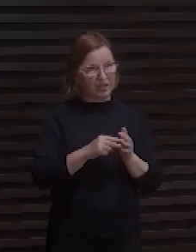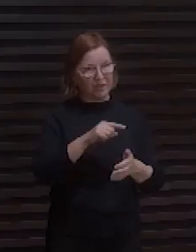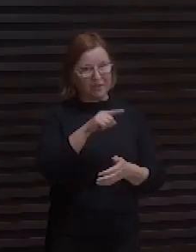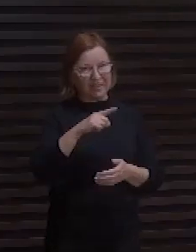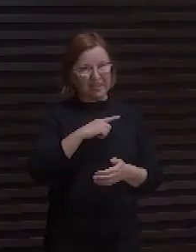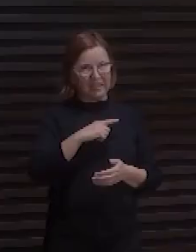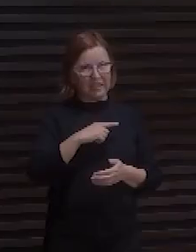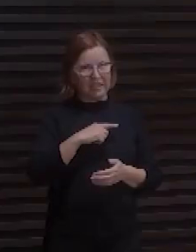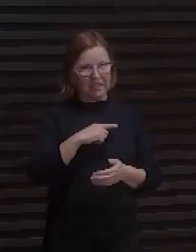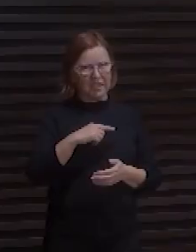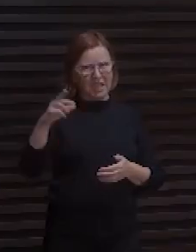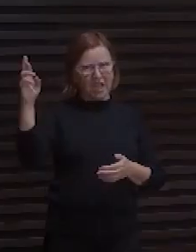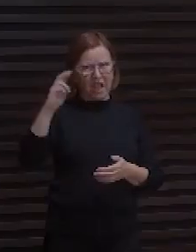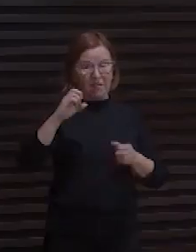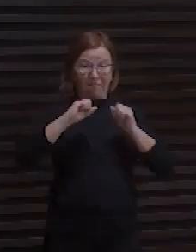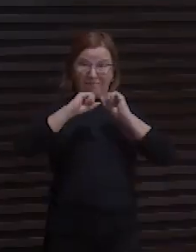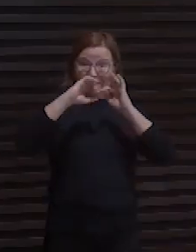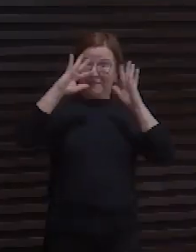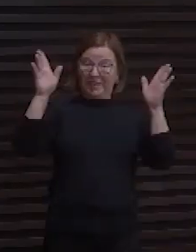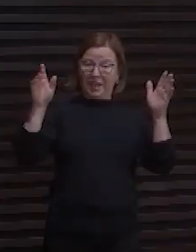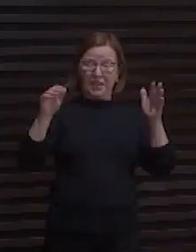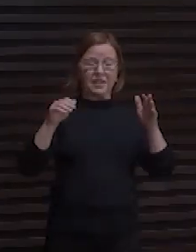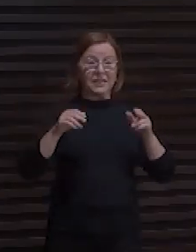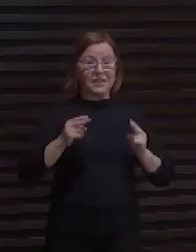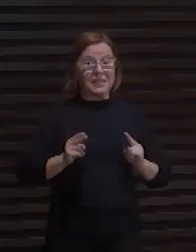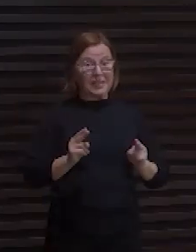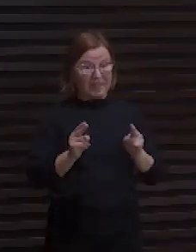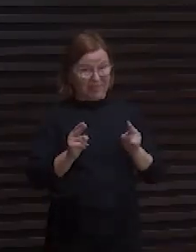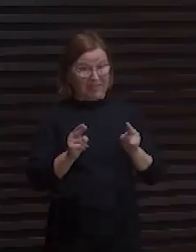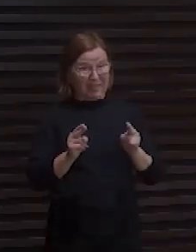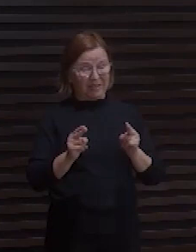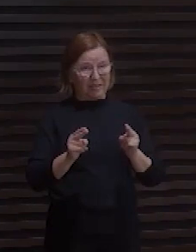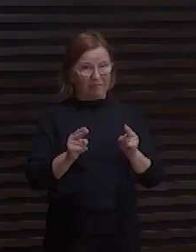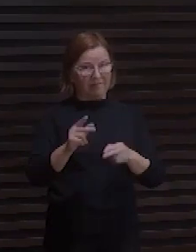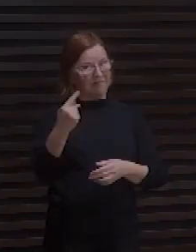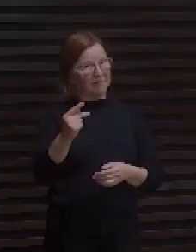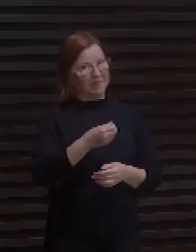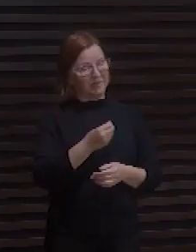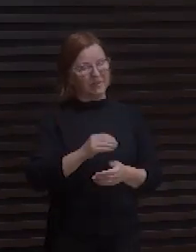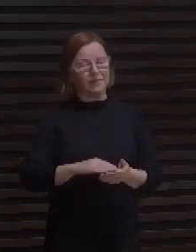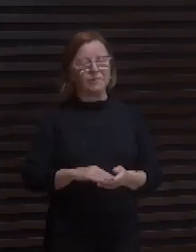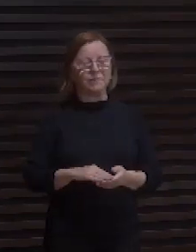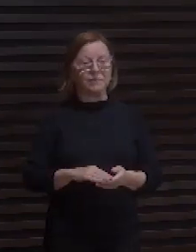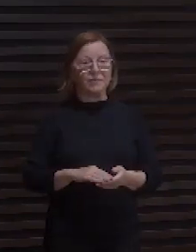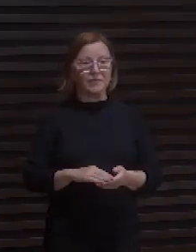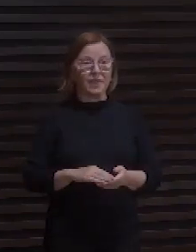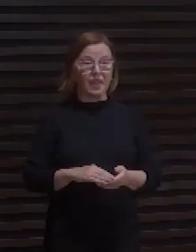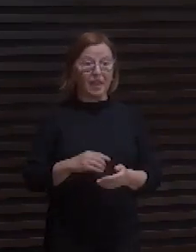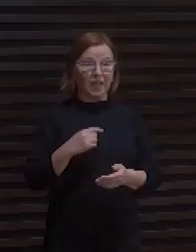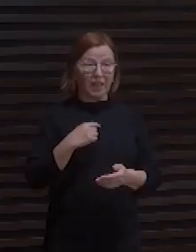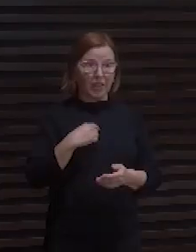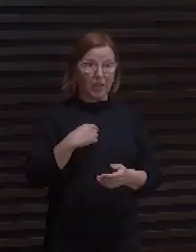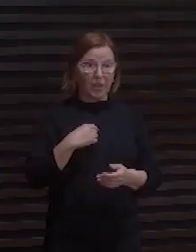as respostas óbvias e certas todas as vezes na sua vida. Estou fazendo esse parênteses porque